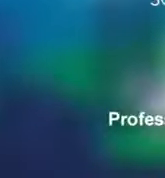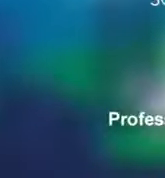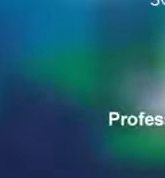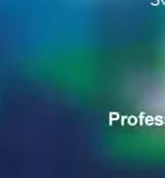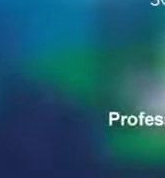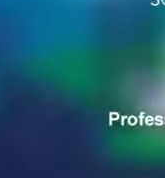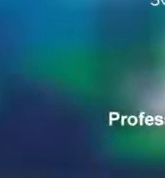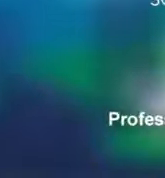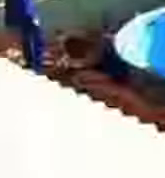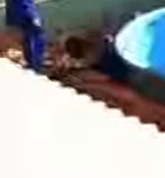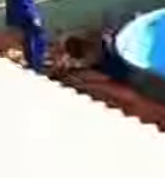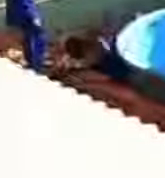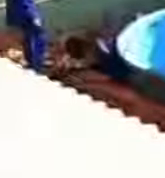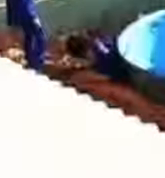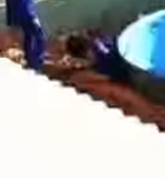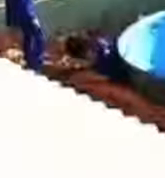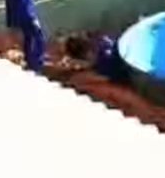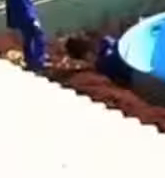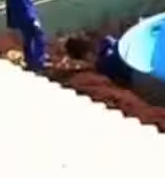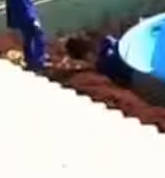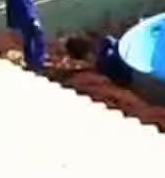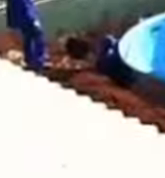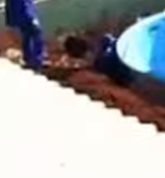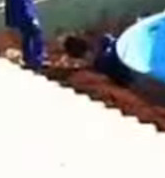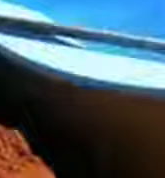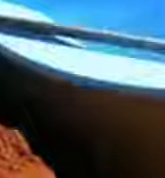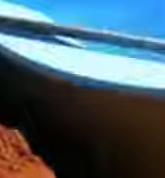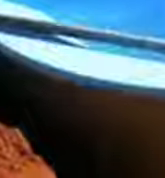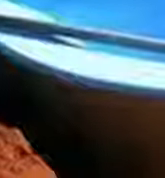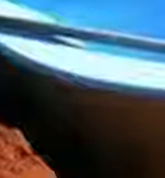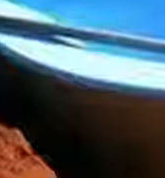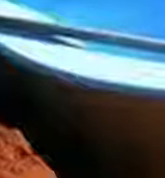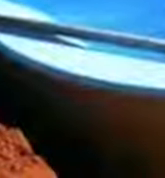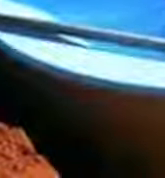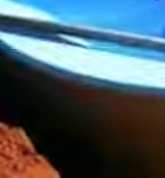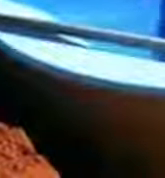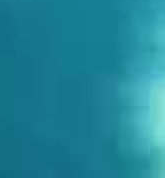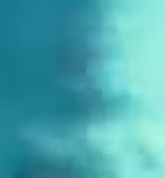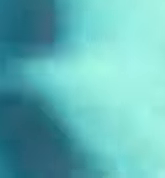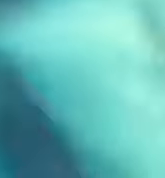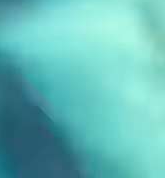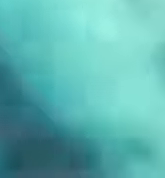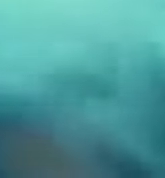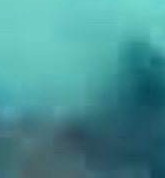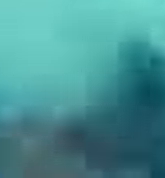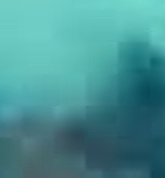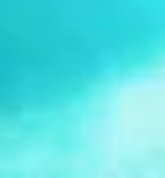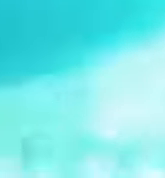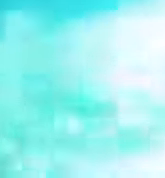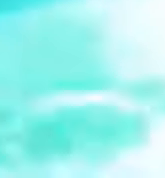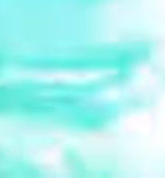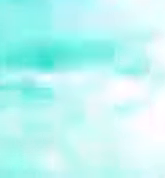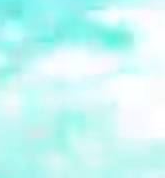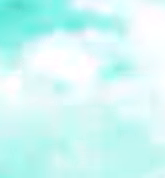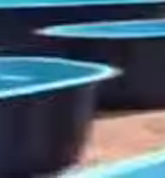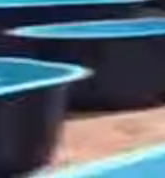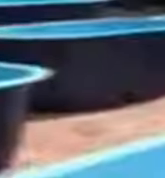renovável. Quer instalar ou realizar manutenção da sua piscina? Então venha conhecer